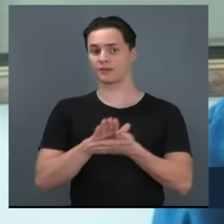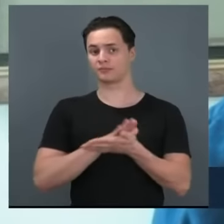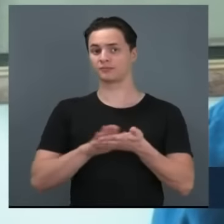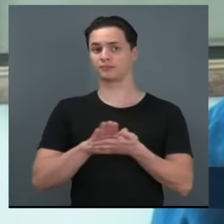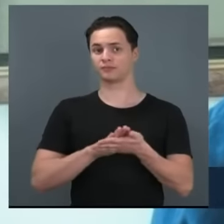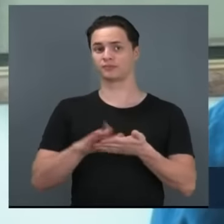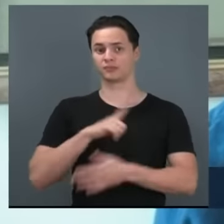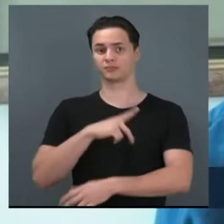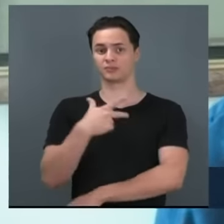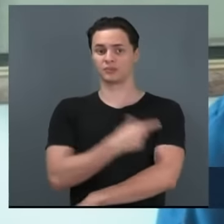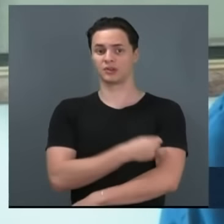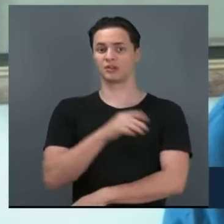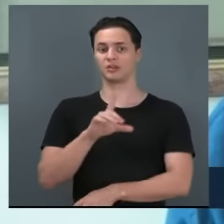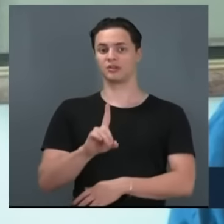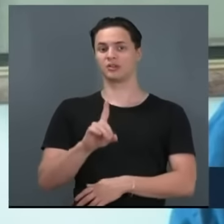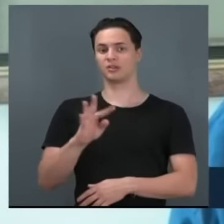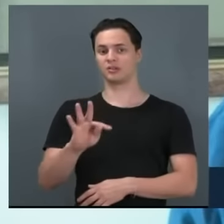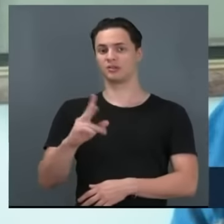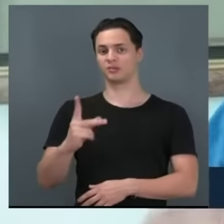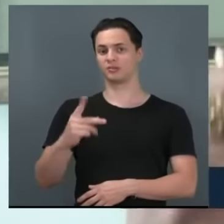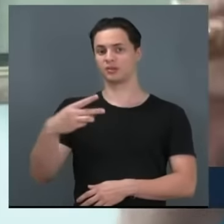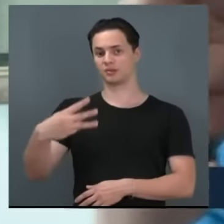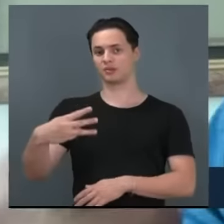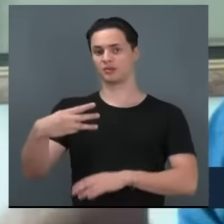a DTP3 baixou de